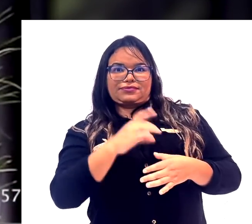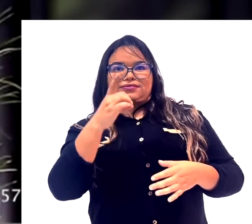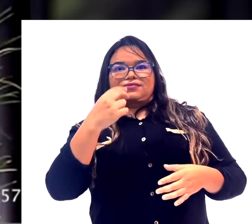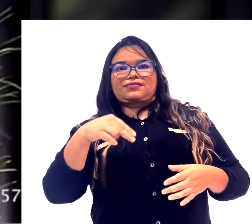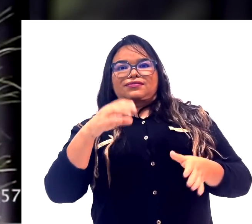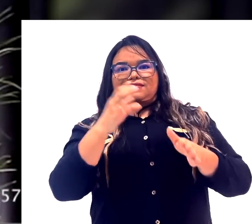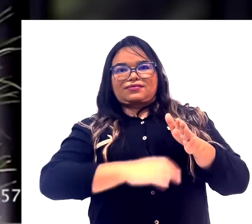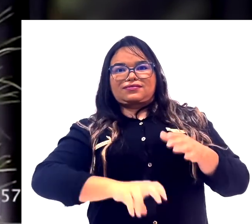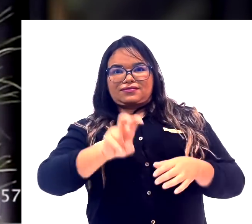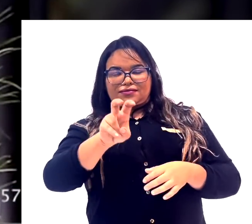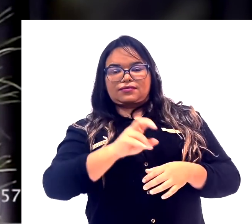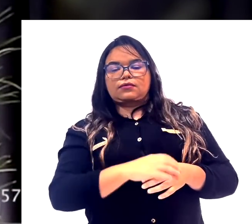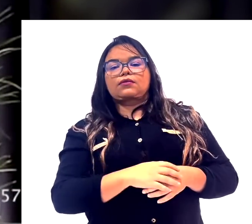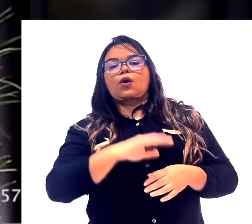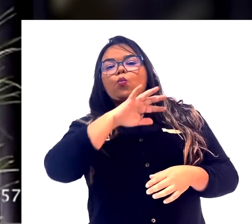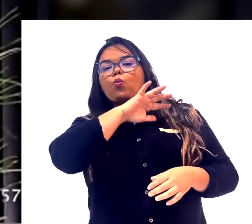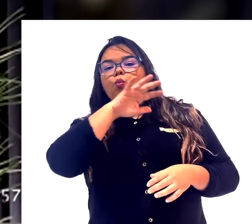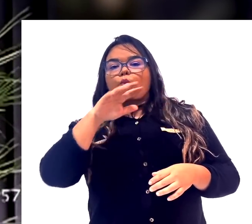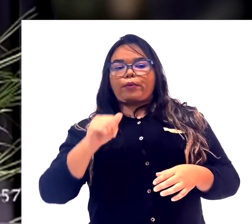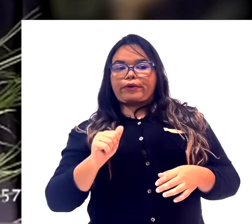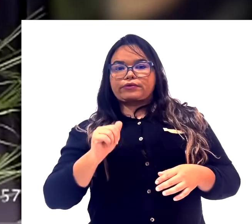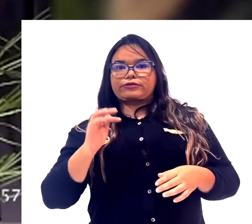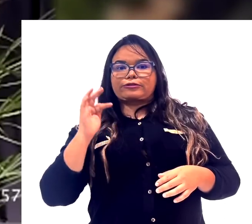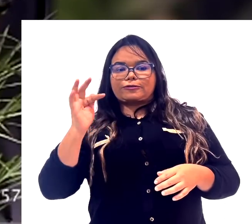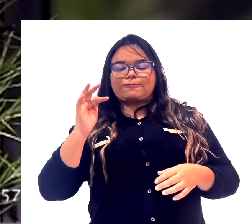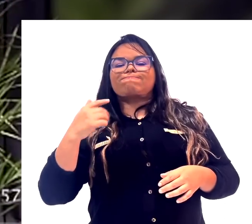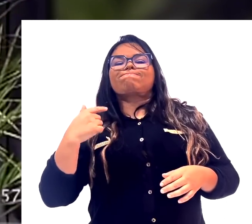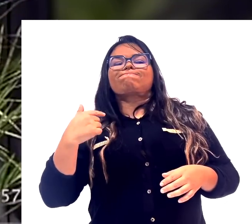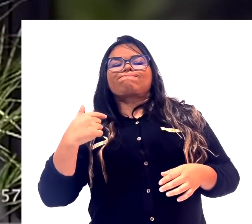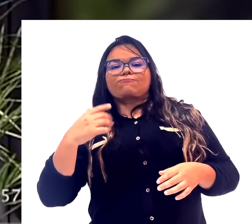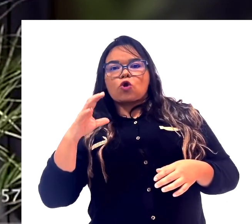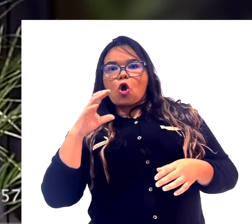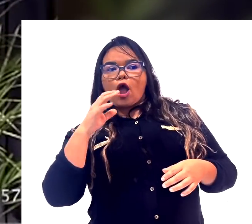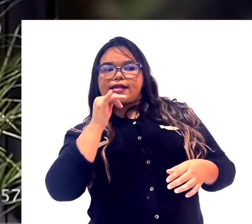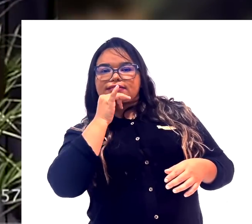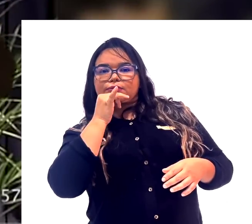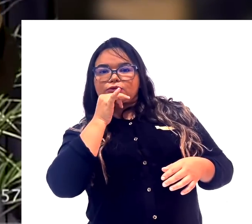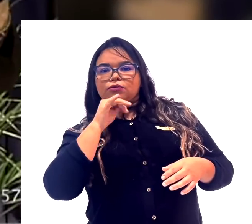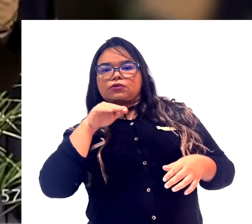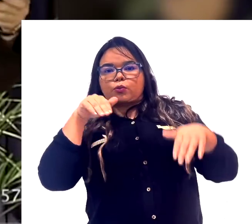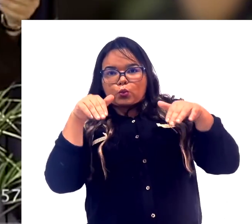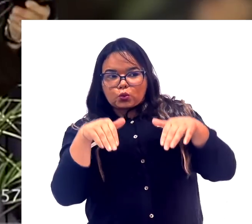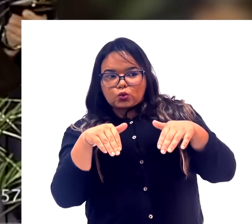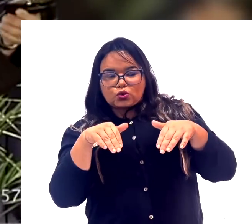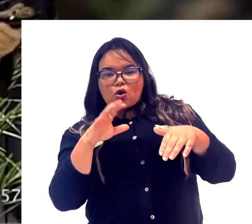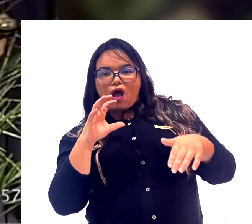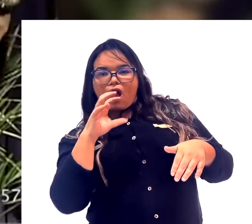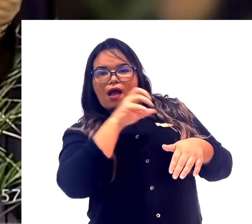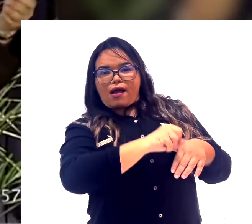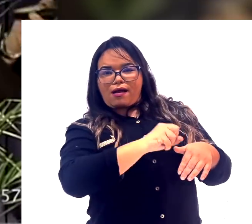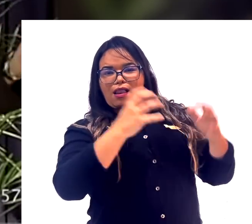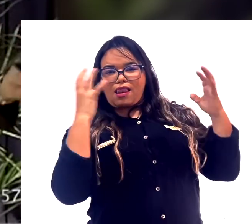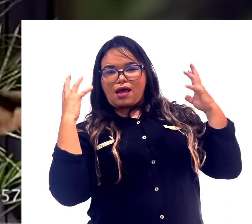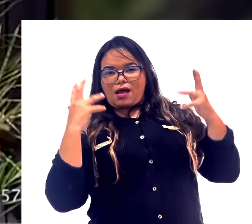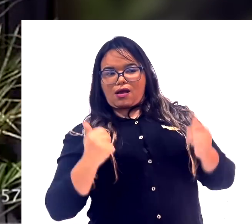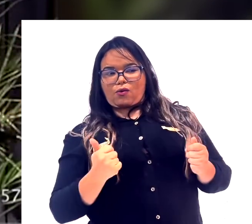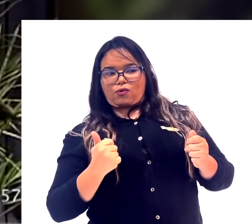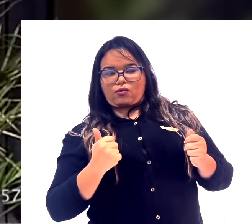E este animal vai vir e vai devorar a carne do animal anterior. Ele vai fazer guerra e vai substituí-lo.